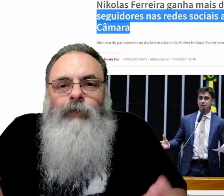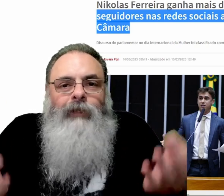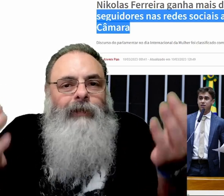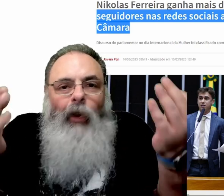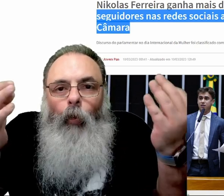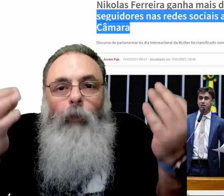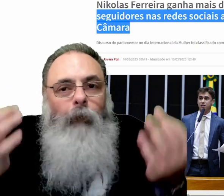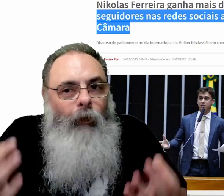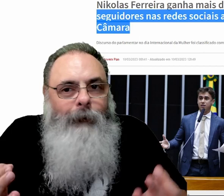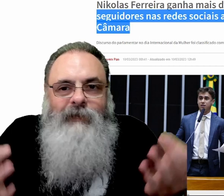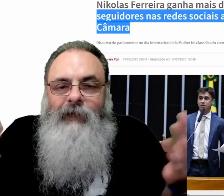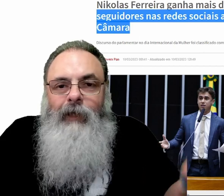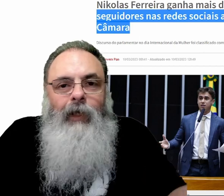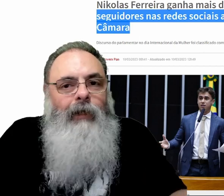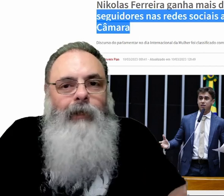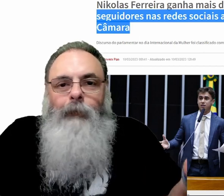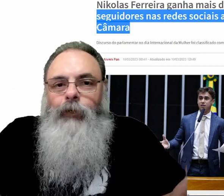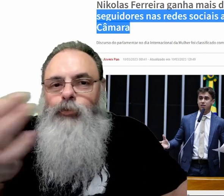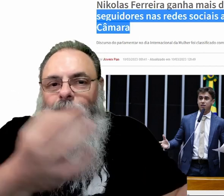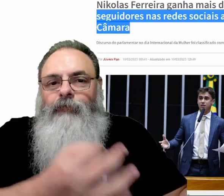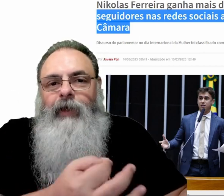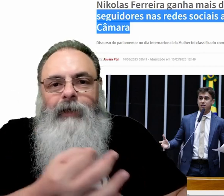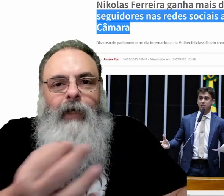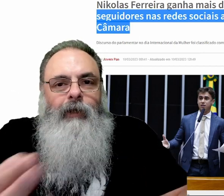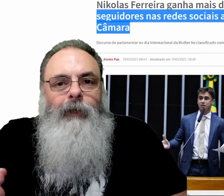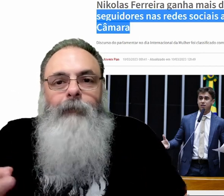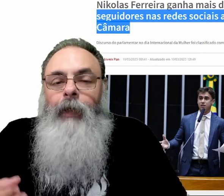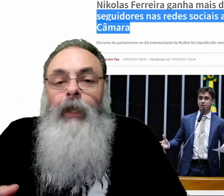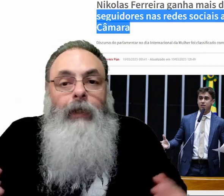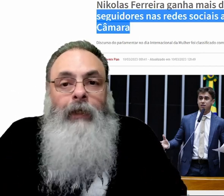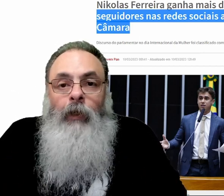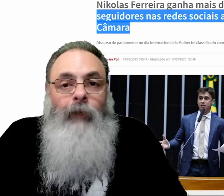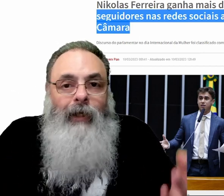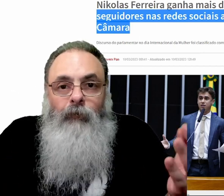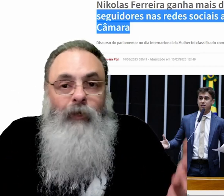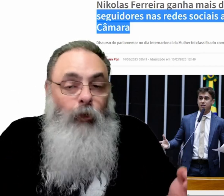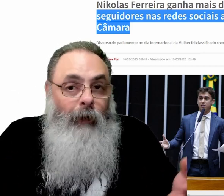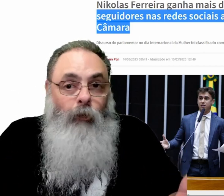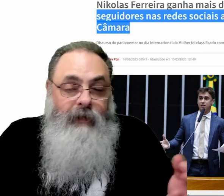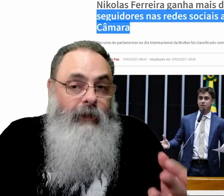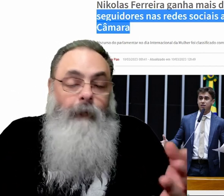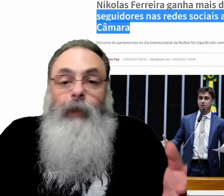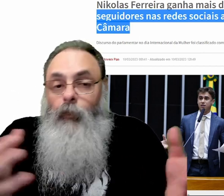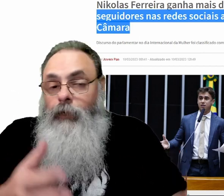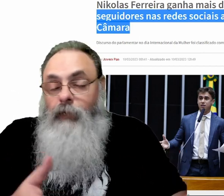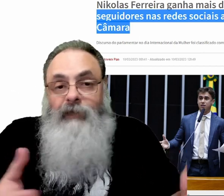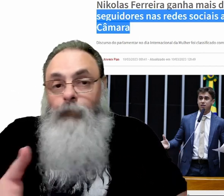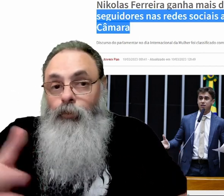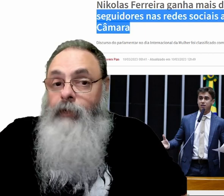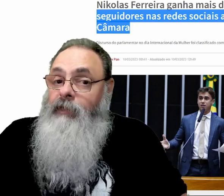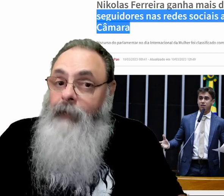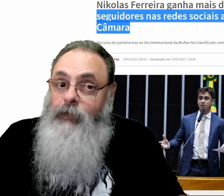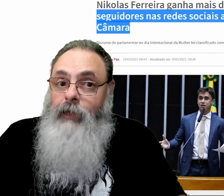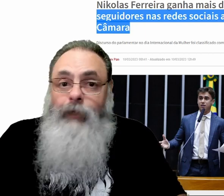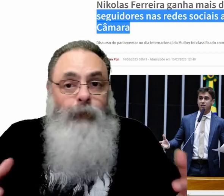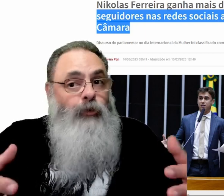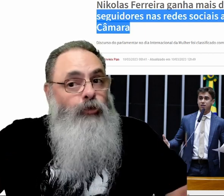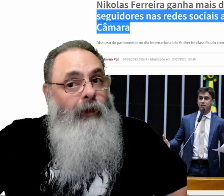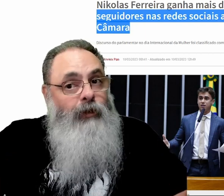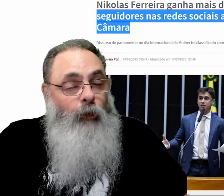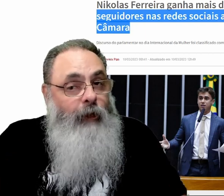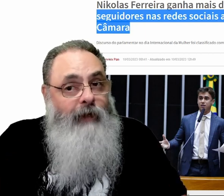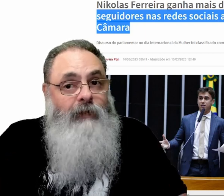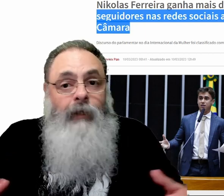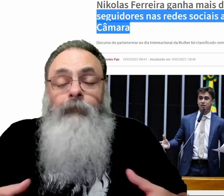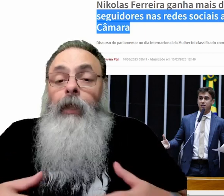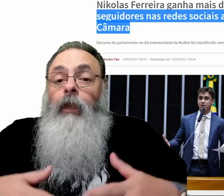o Nicolas vai contratar robô para seguir ele depois de uma fala na Câmara não é que ele falou uma coisa que o Nicolas ele é muito conhecido em Minas Gerais o pessoal